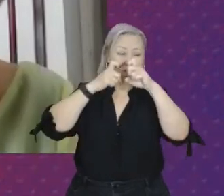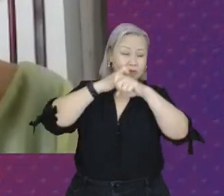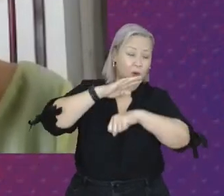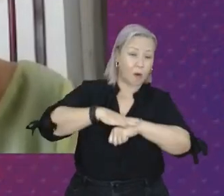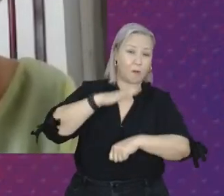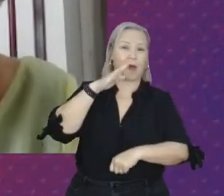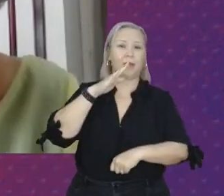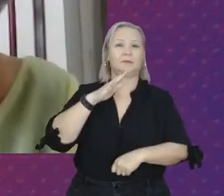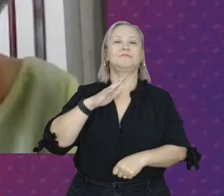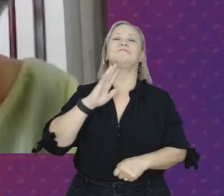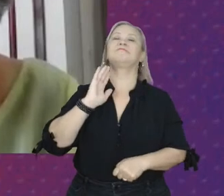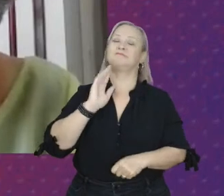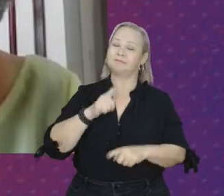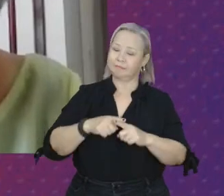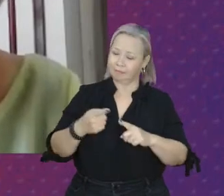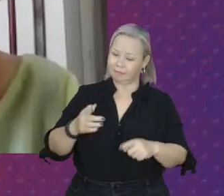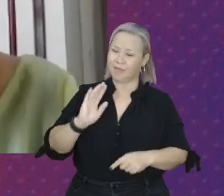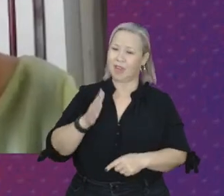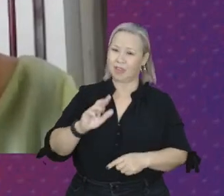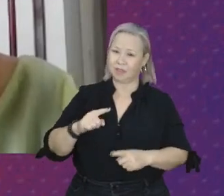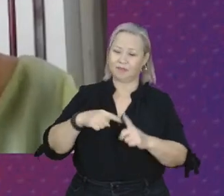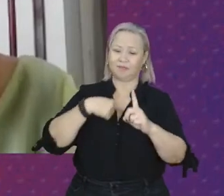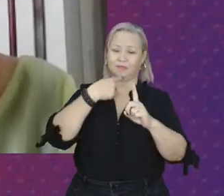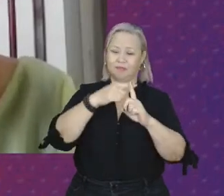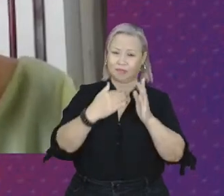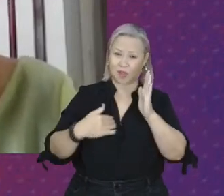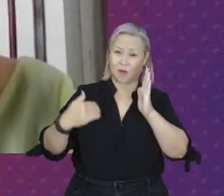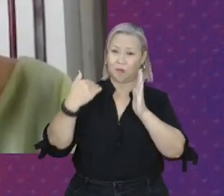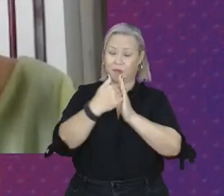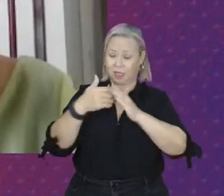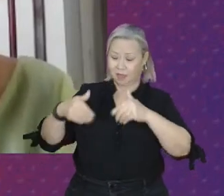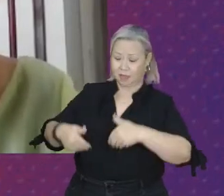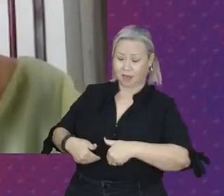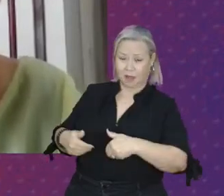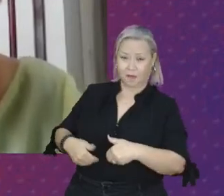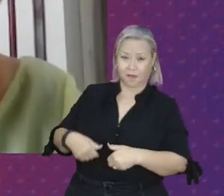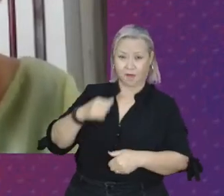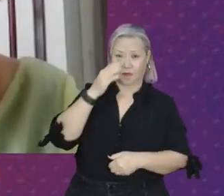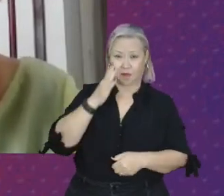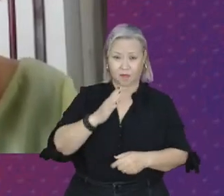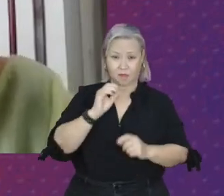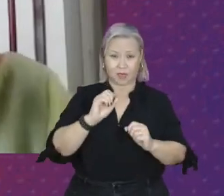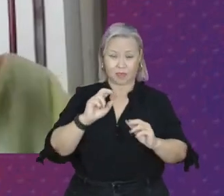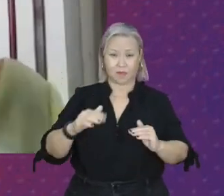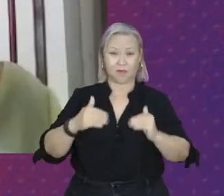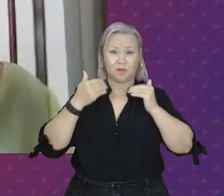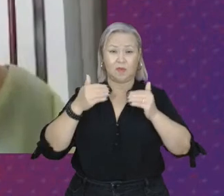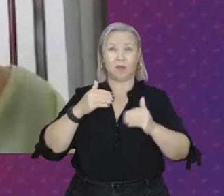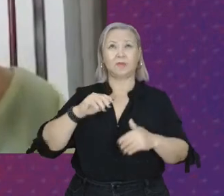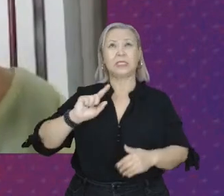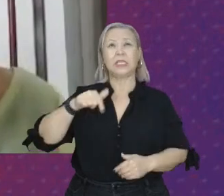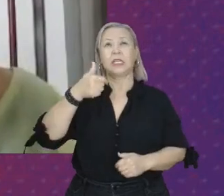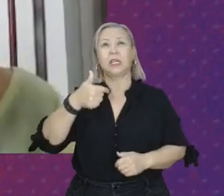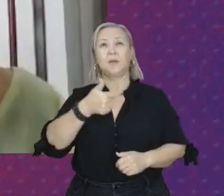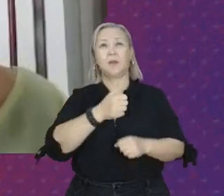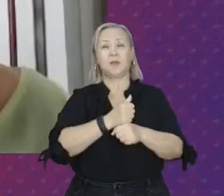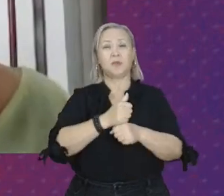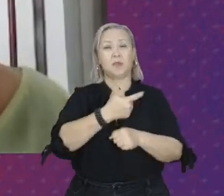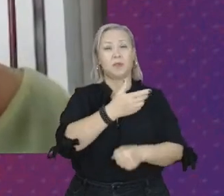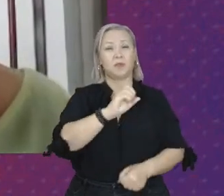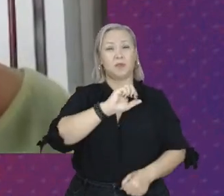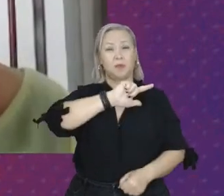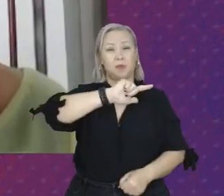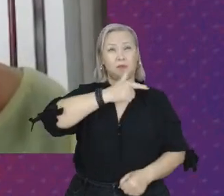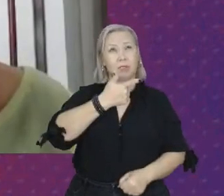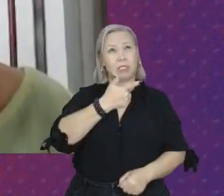já vínhamos com o aumento da fome no Brasil, sobretudo depois de 2016, quando ocorreu um